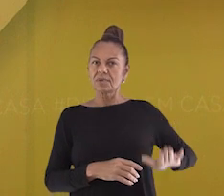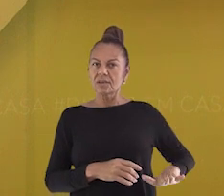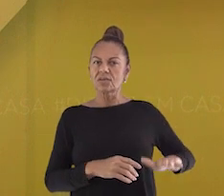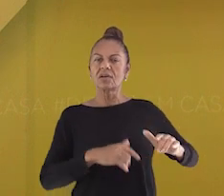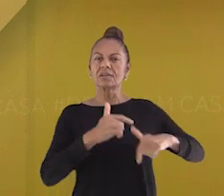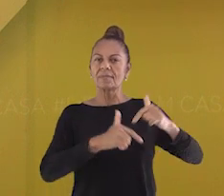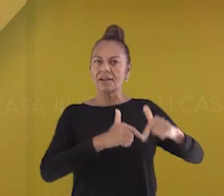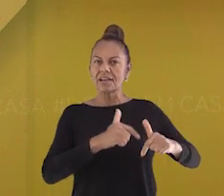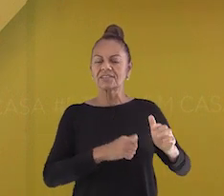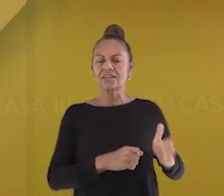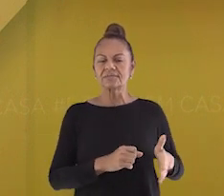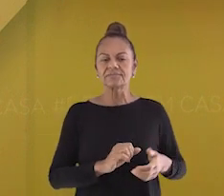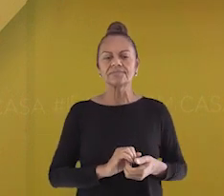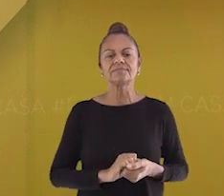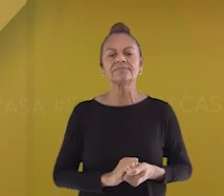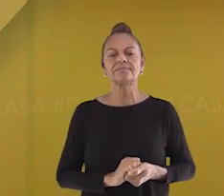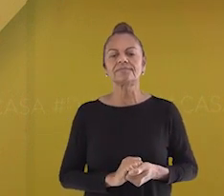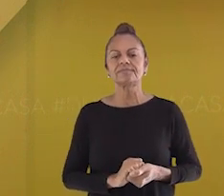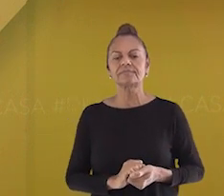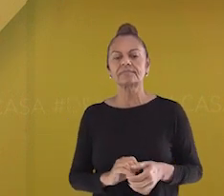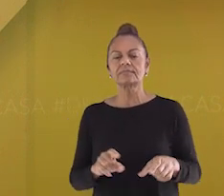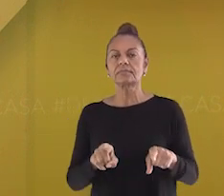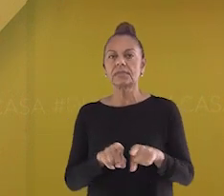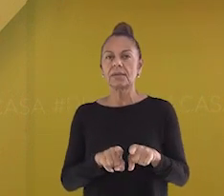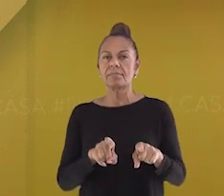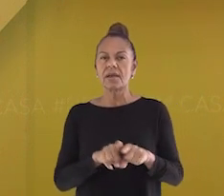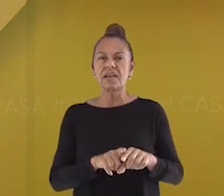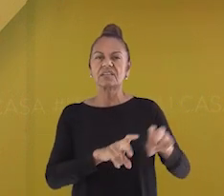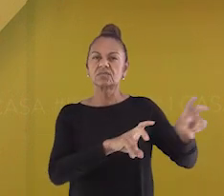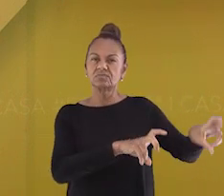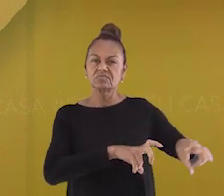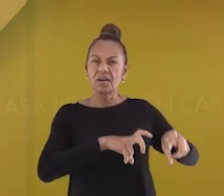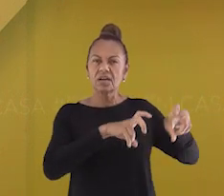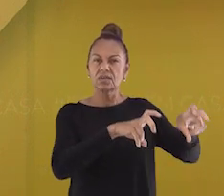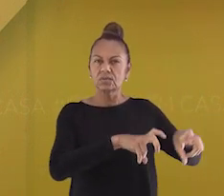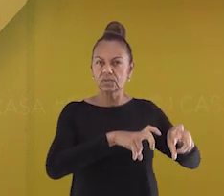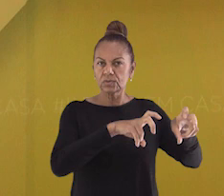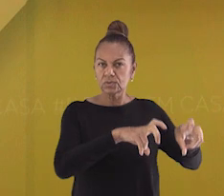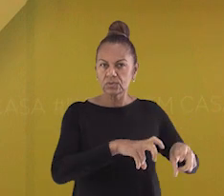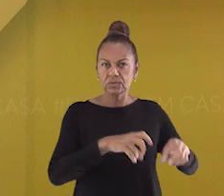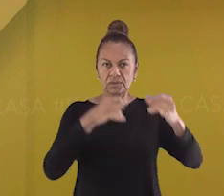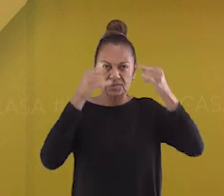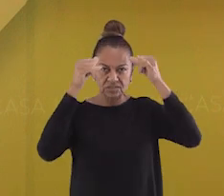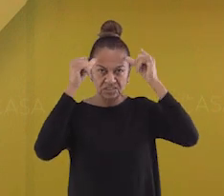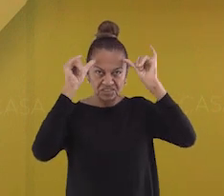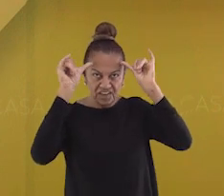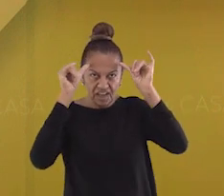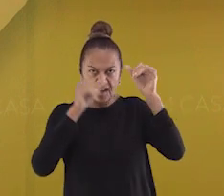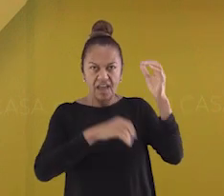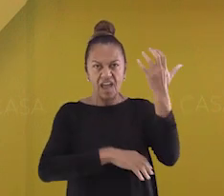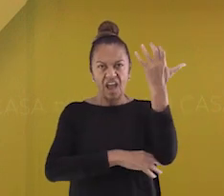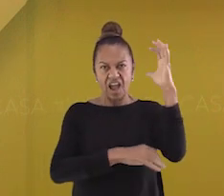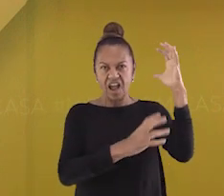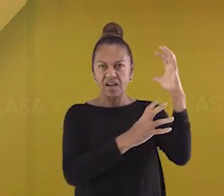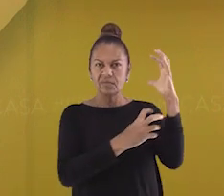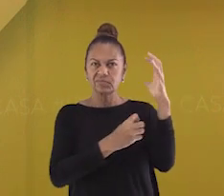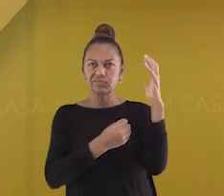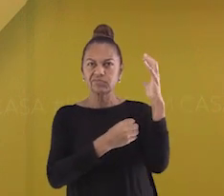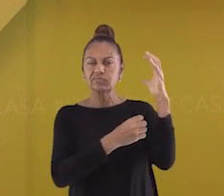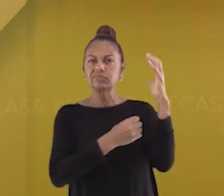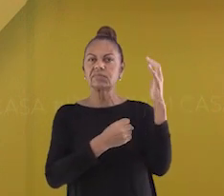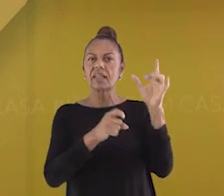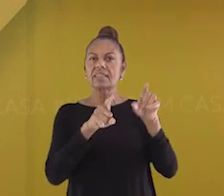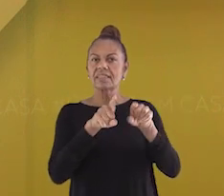Países em que apresentam a PEA maior no setor primário, como na agricultura, pecuária e